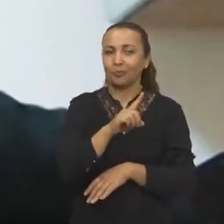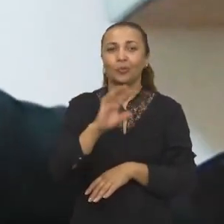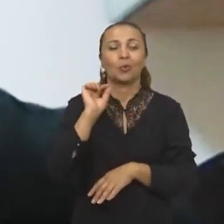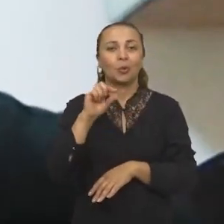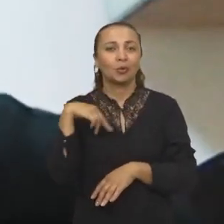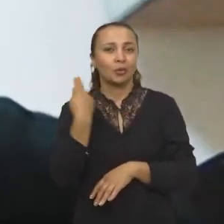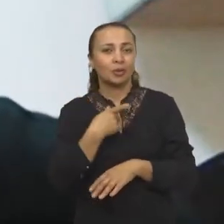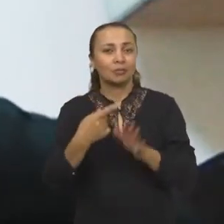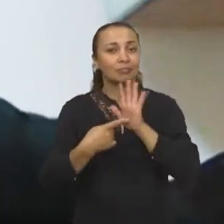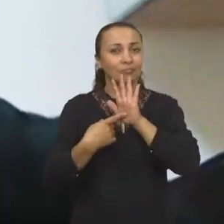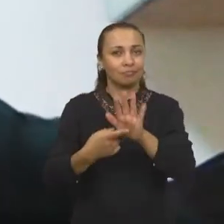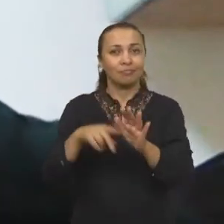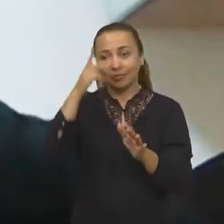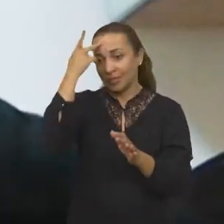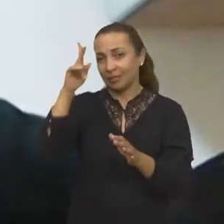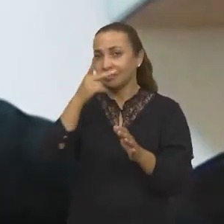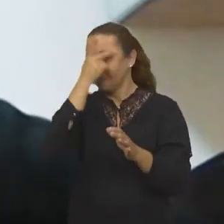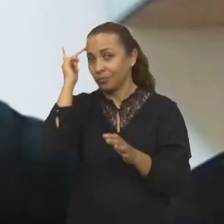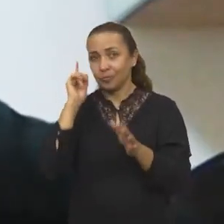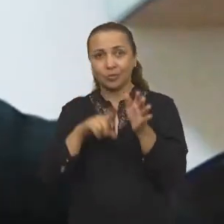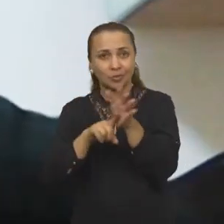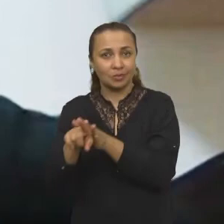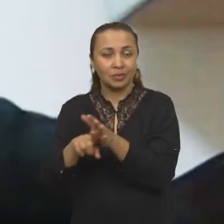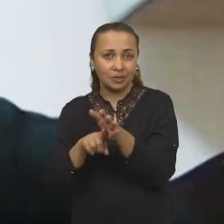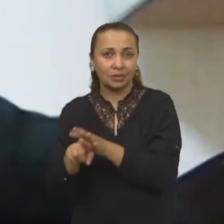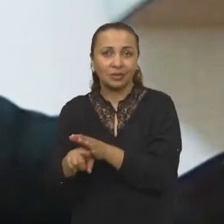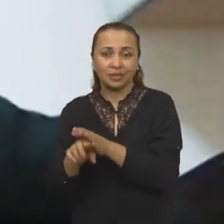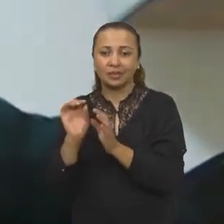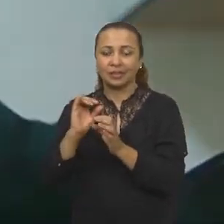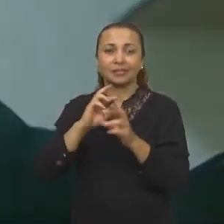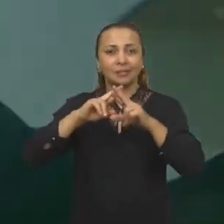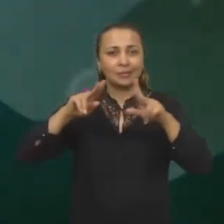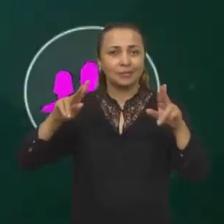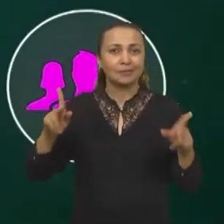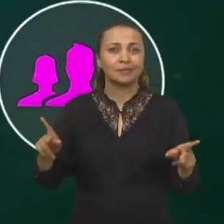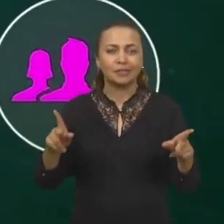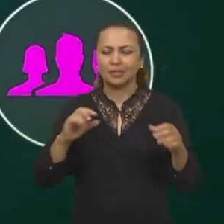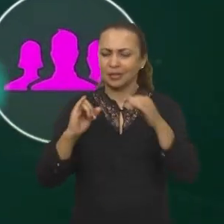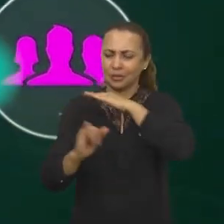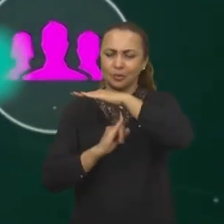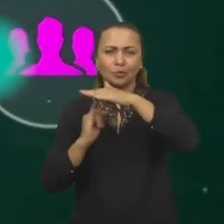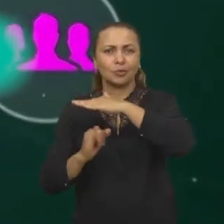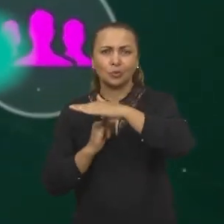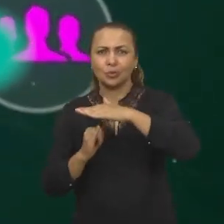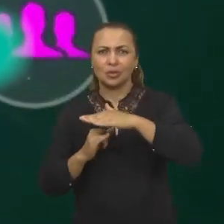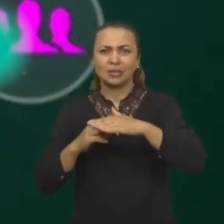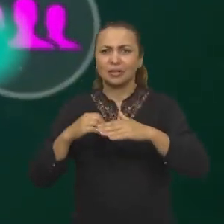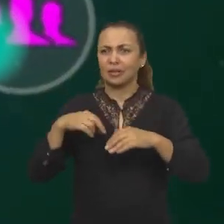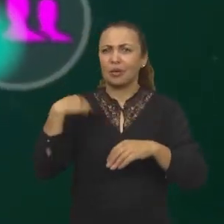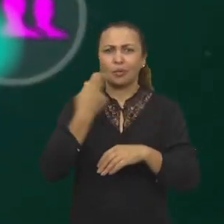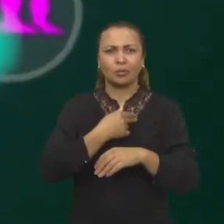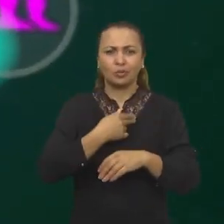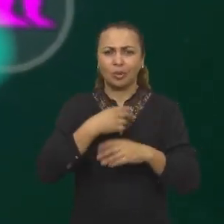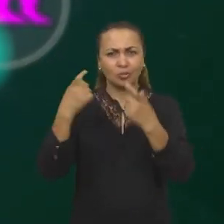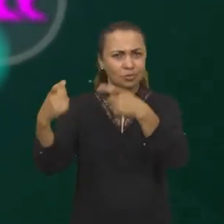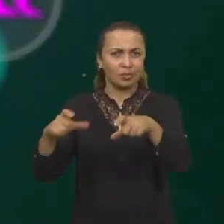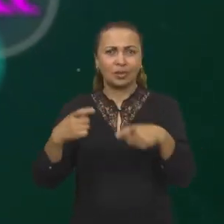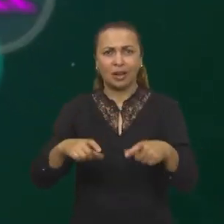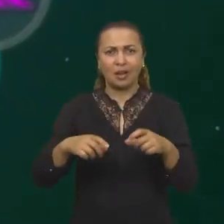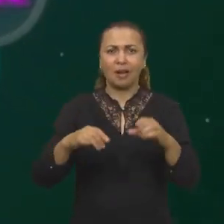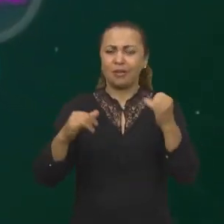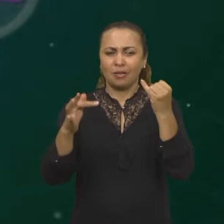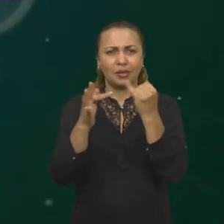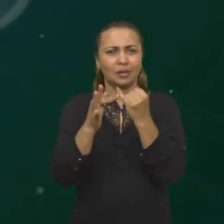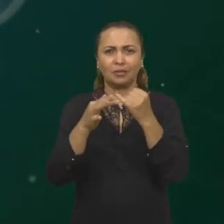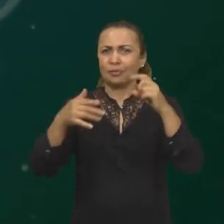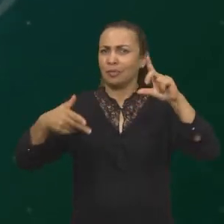intenção que a gente quer trazer é mostrar para os pesquisadores que pesquisadores de diferentes instituições, seja no nosso escopo local,